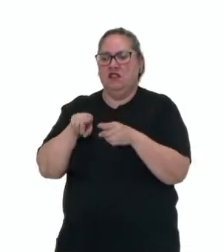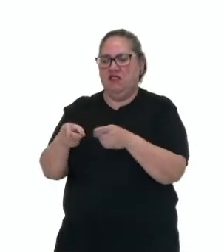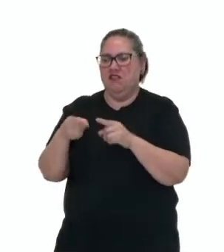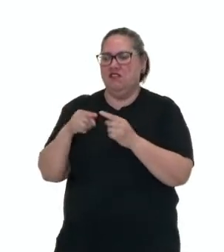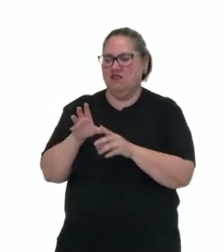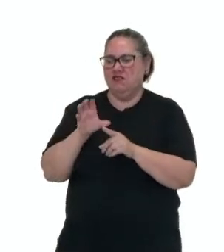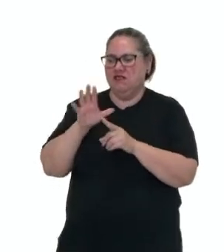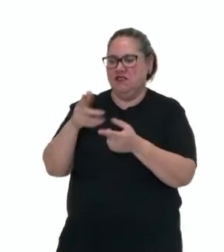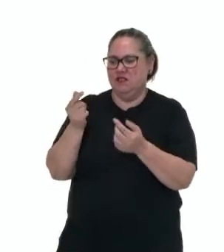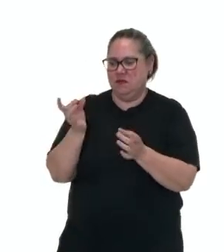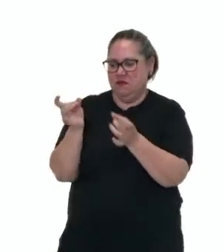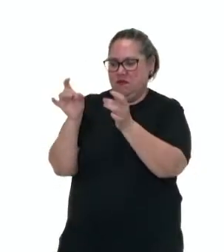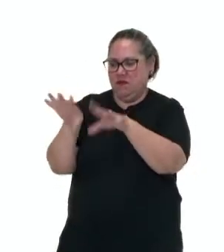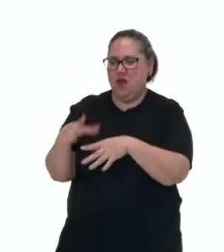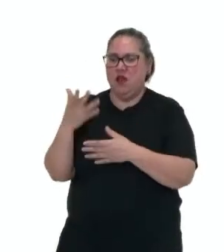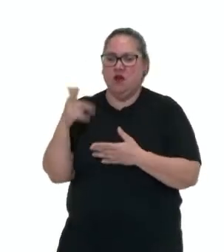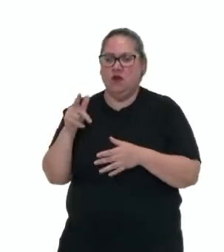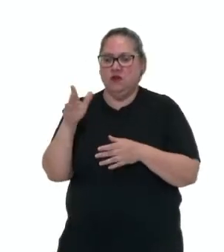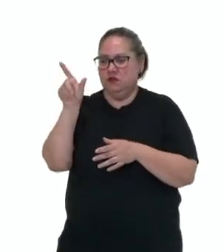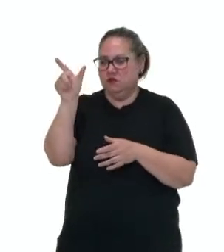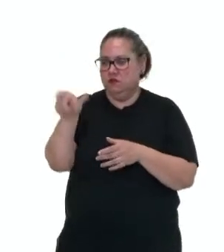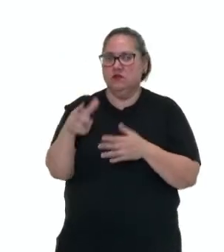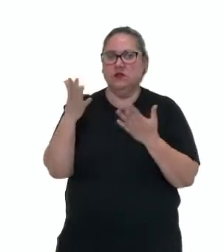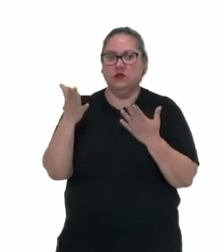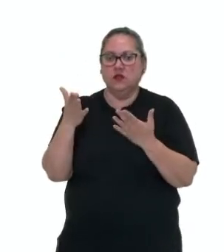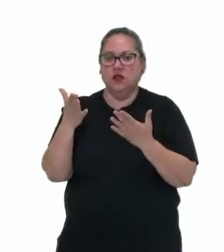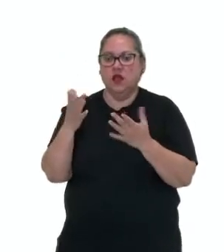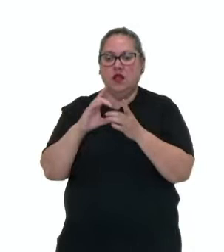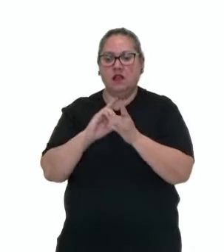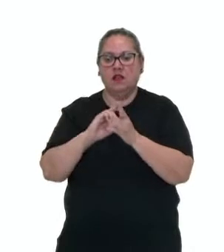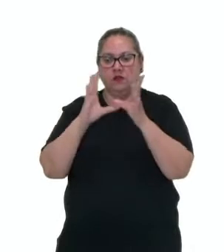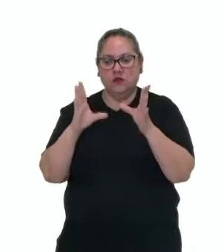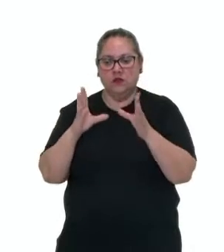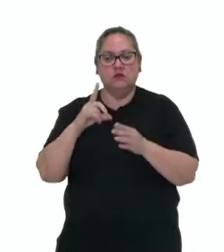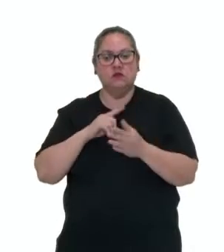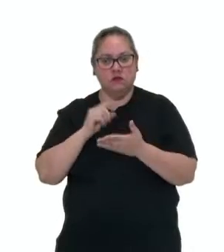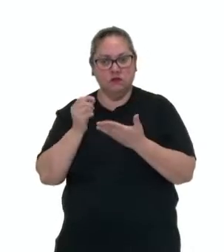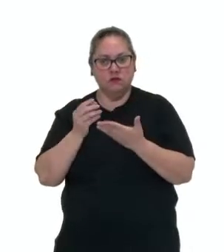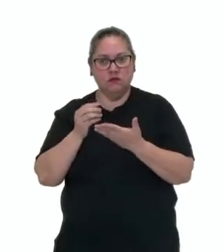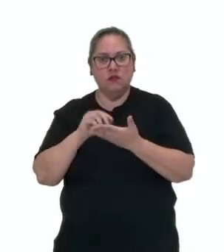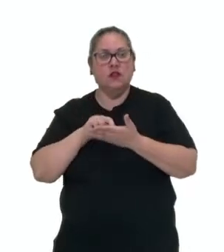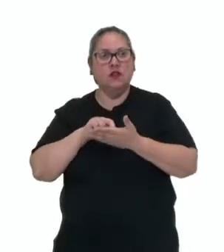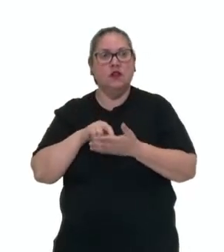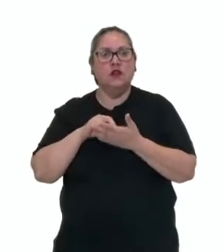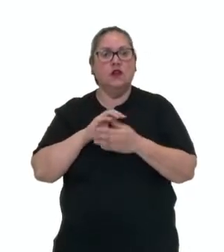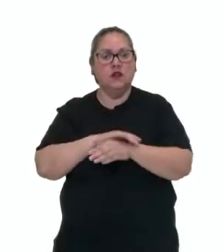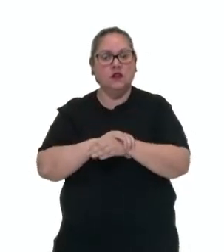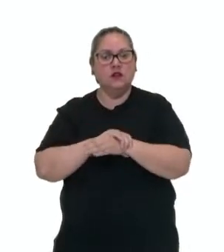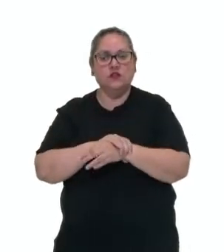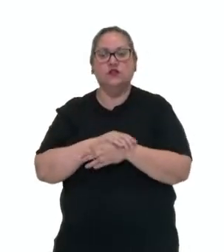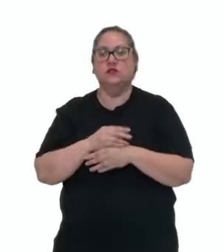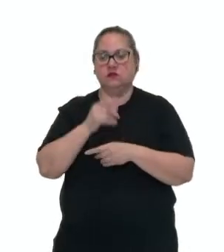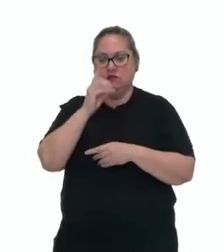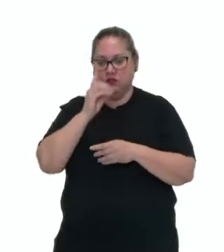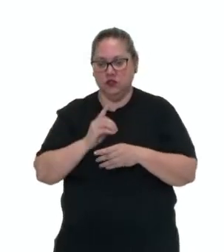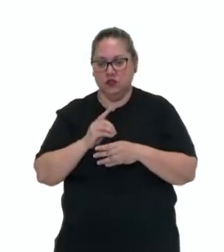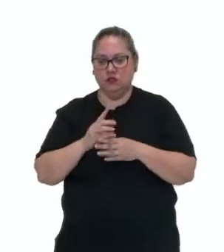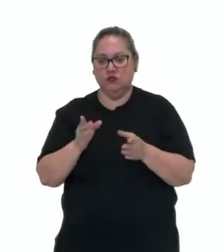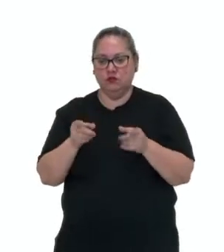agredir aos interesses do próximo, porque a democracia ela estabelece isso. Nós temos garantia dos direitos